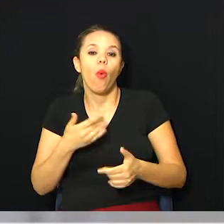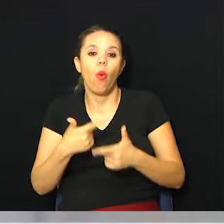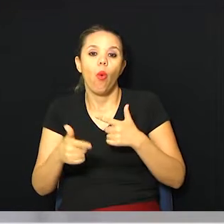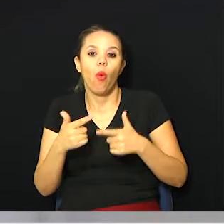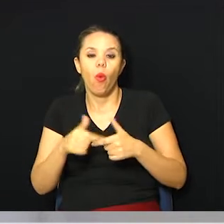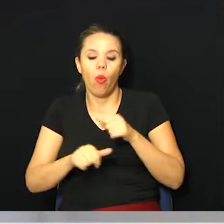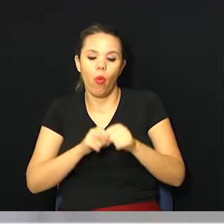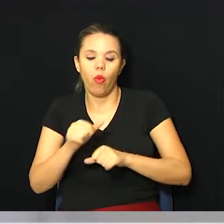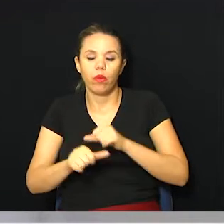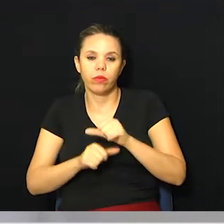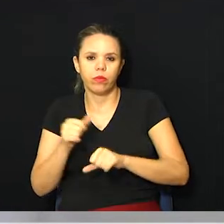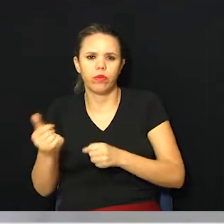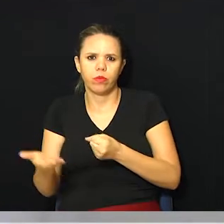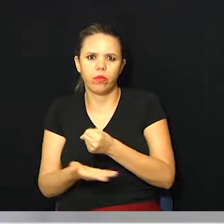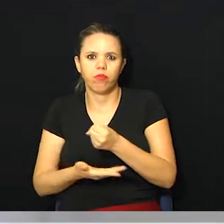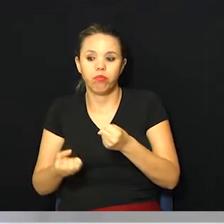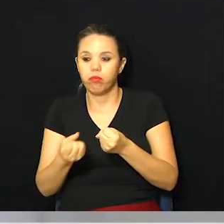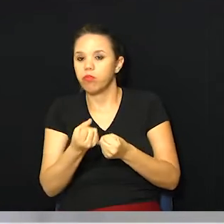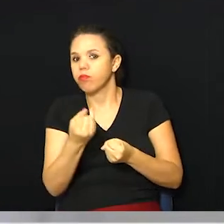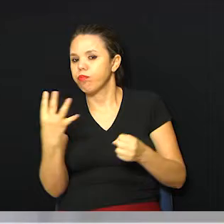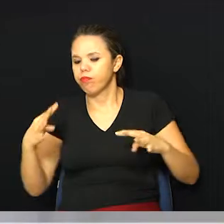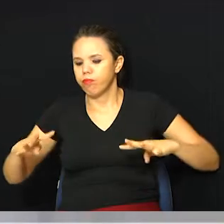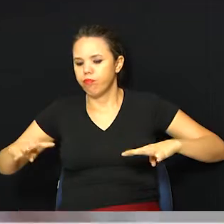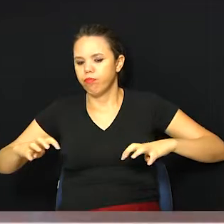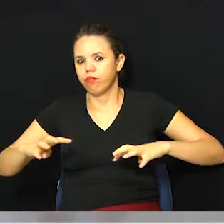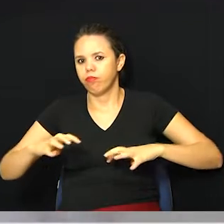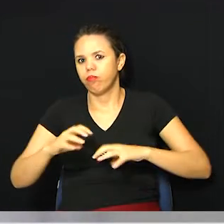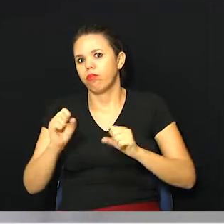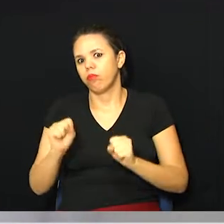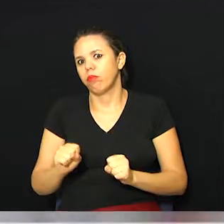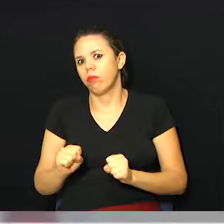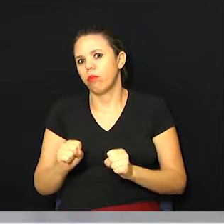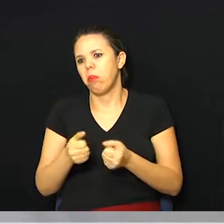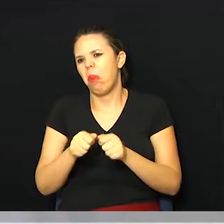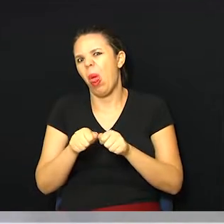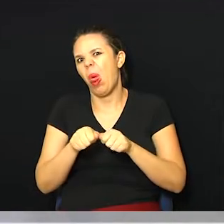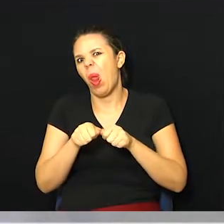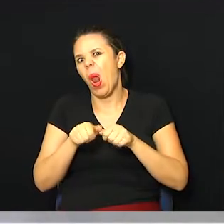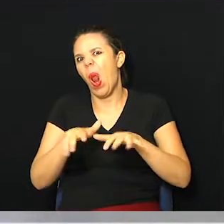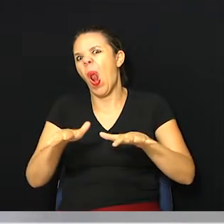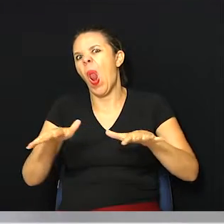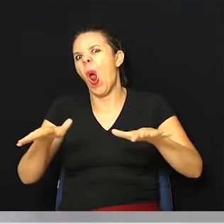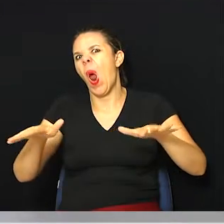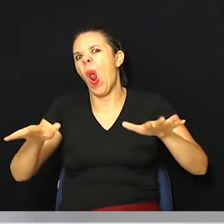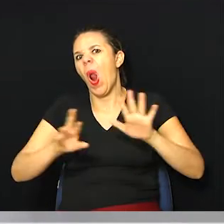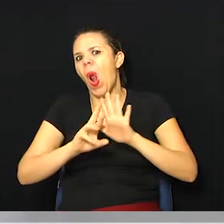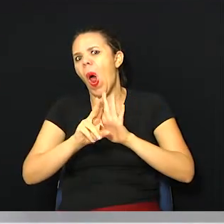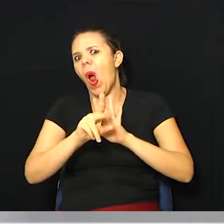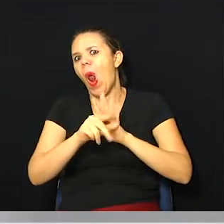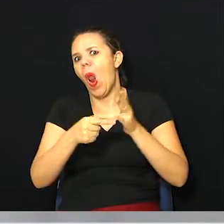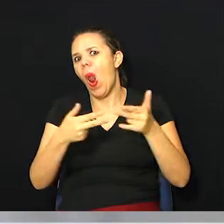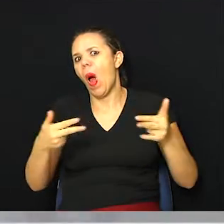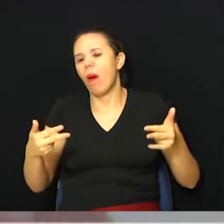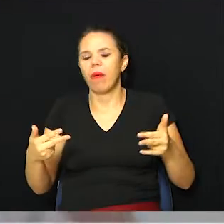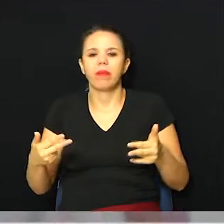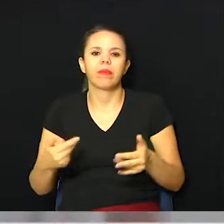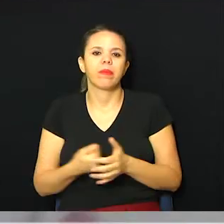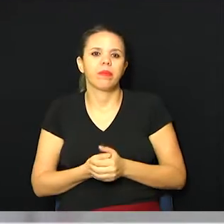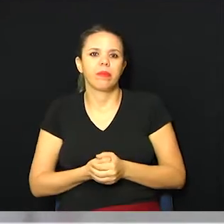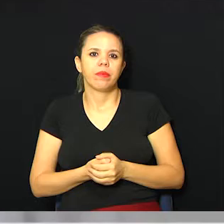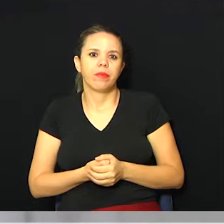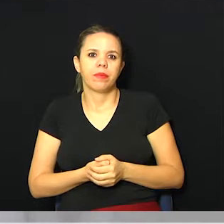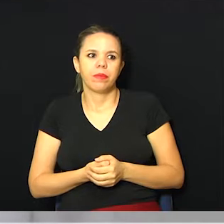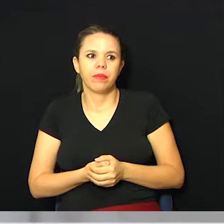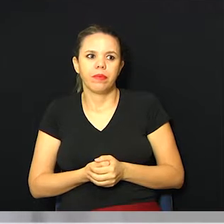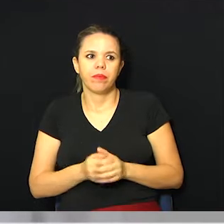nessa base da cadeia, né, pode se propagar, né, nos diversos níveis tróficos, acabando, né, pode